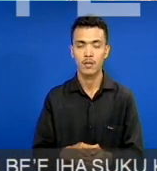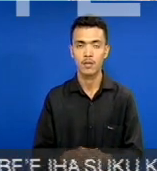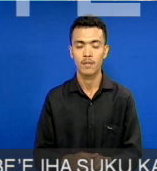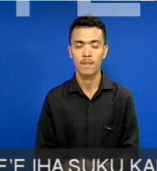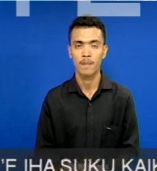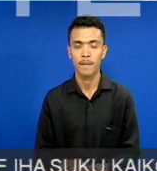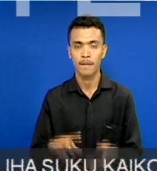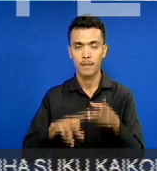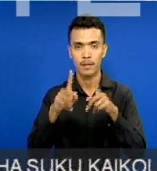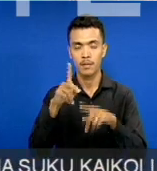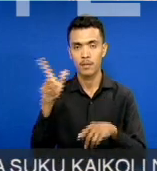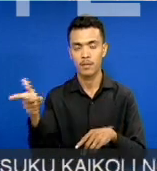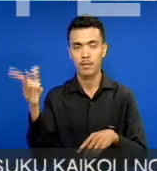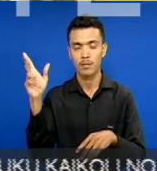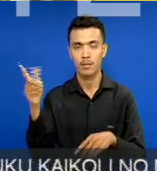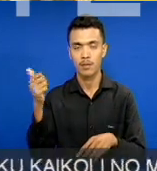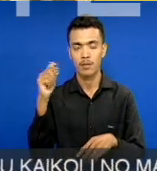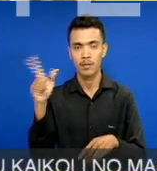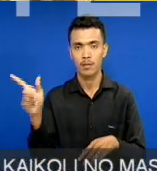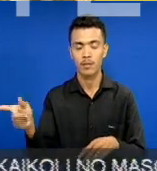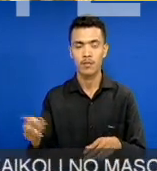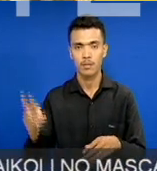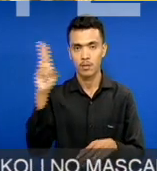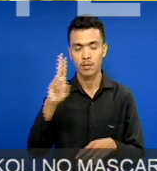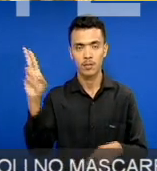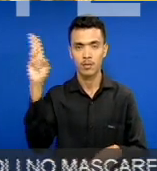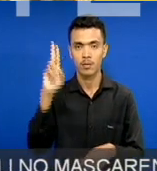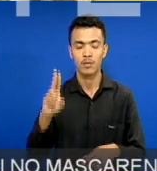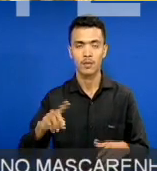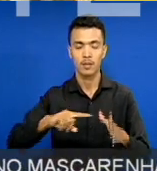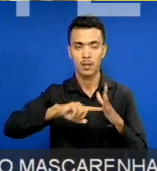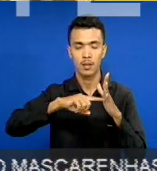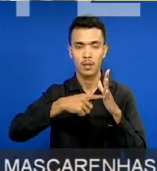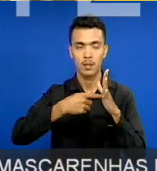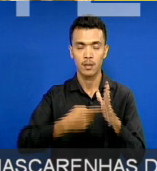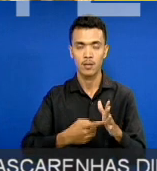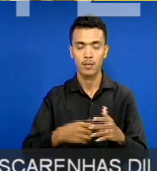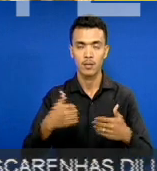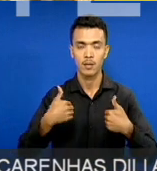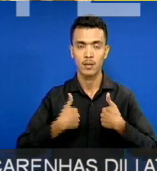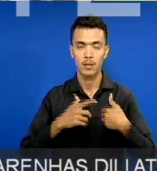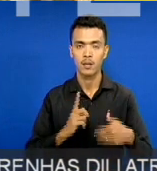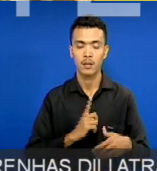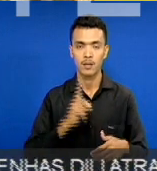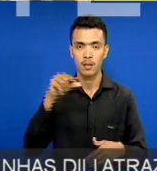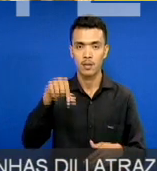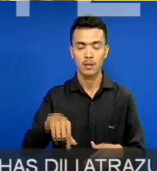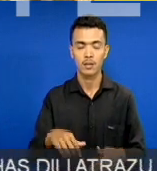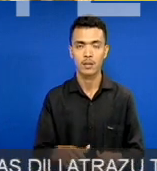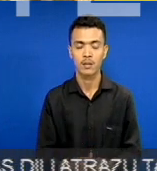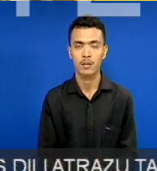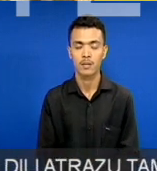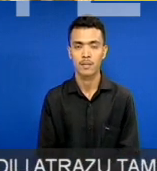os atualiza terra. Então, ita hau mensan piloto nian, ita halu eliksa. Eliksa agora cliente nebe